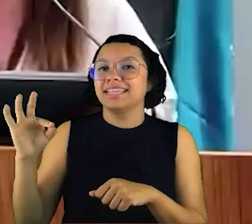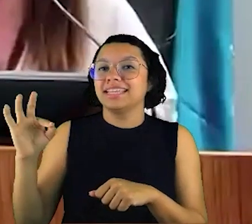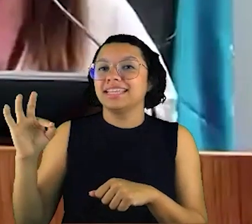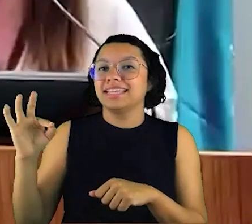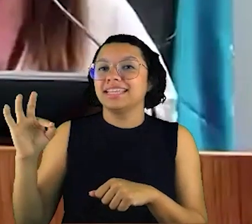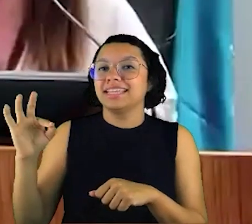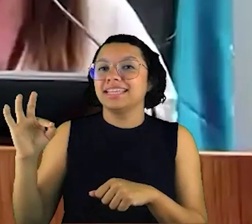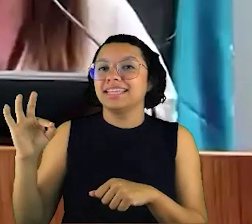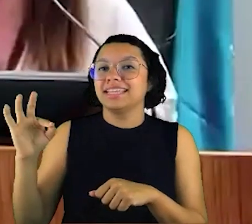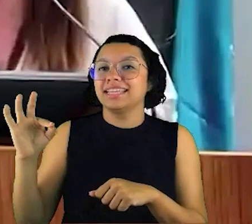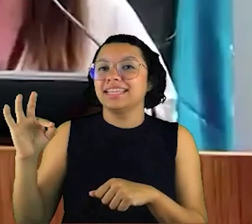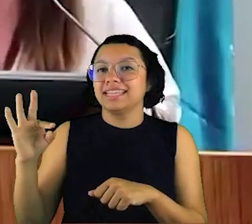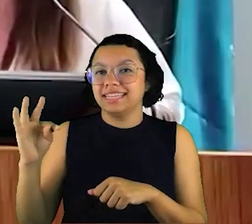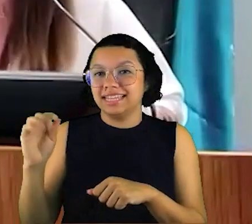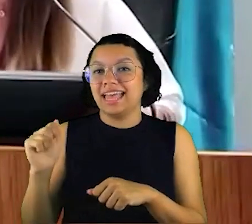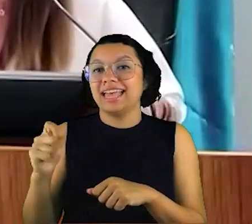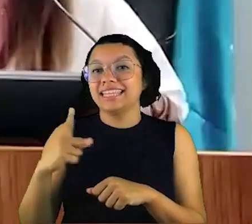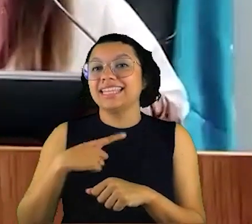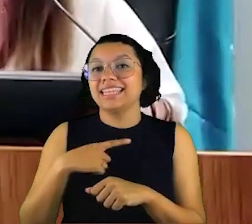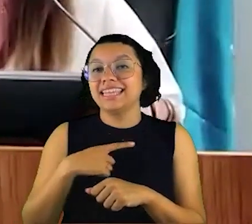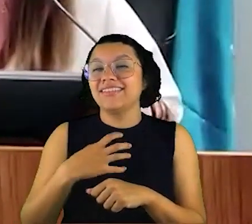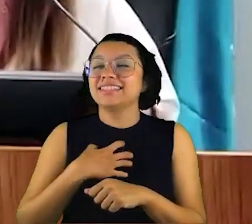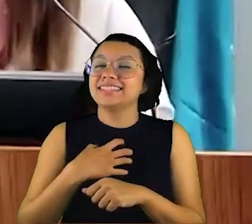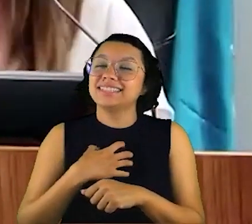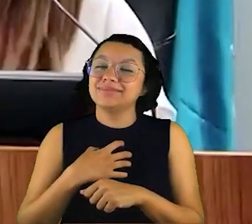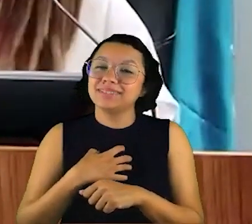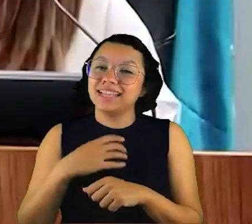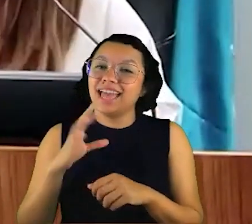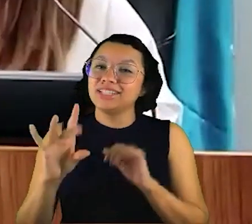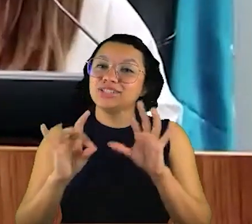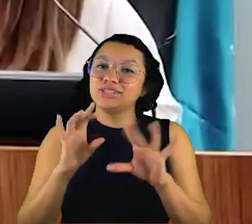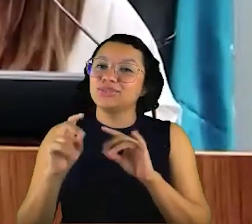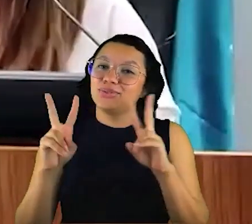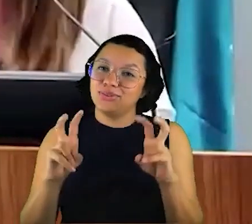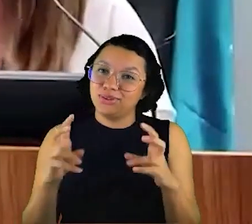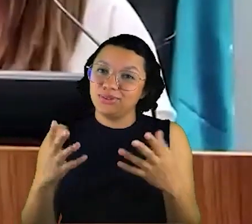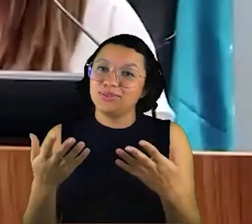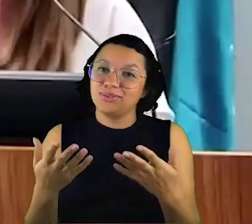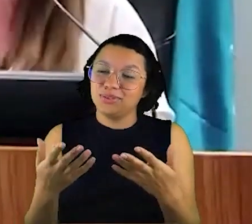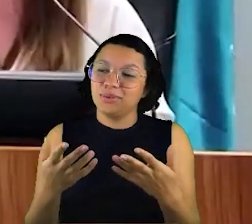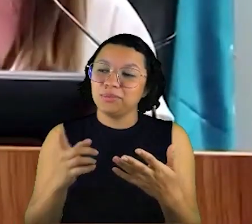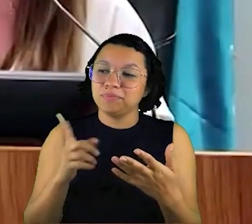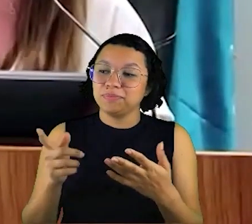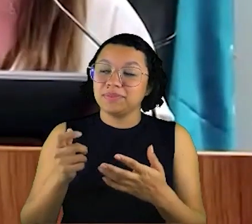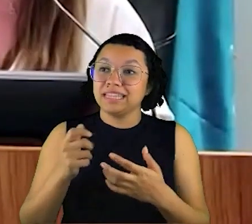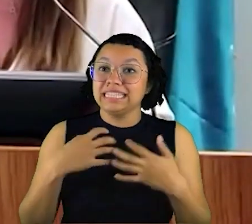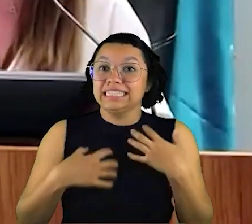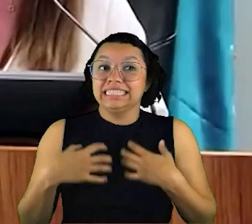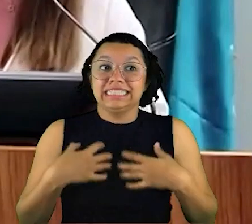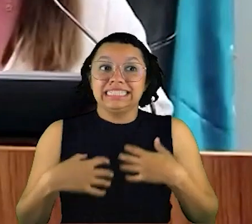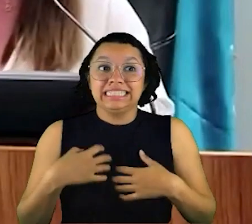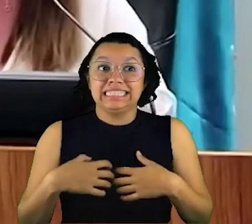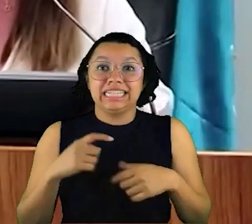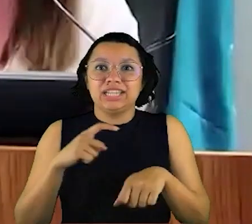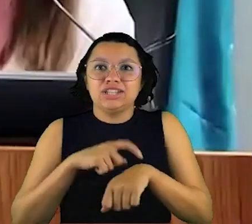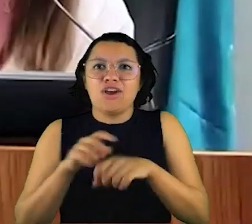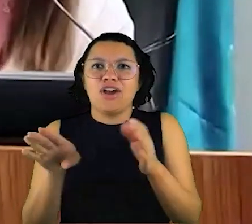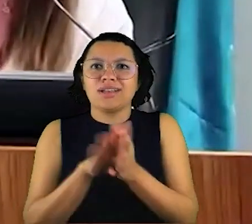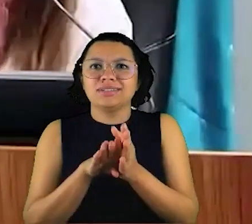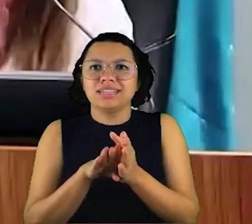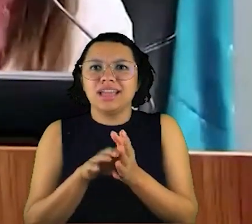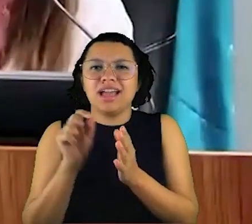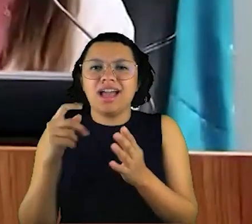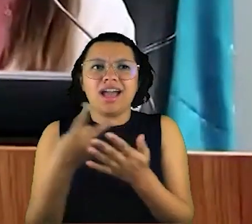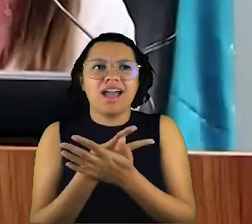toca no braço do juiz Paulo César. de eleger o tema, não a mim, mas eleger o tema, que é um tema... Foi desespero, Paulo. Nossa, na hora que eu cheguei, eu falei, o